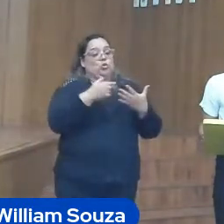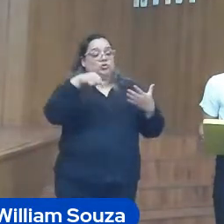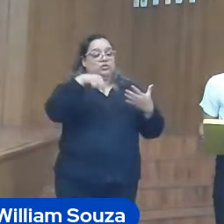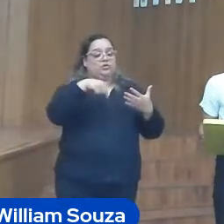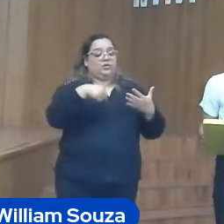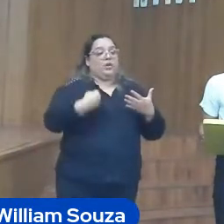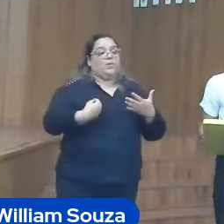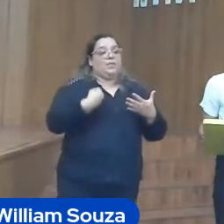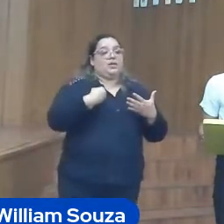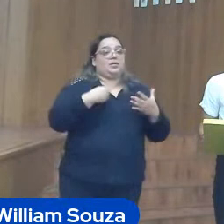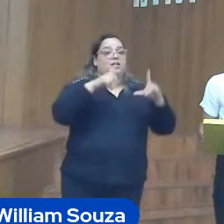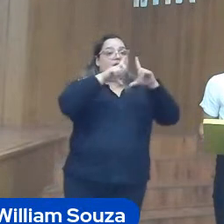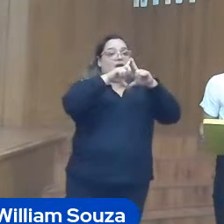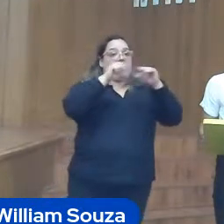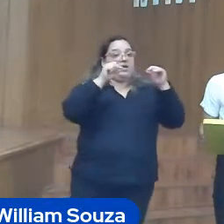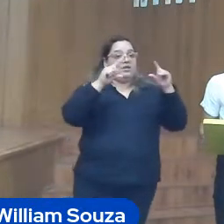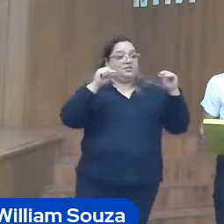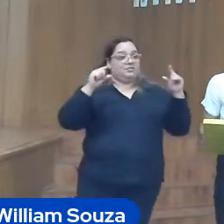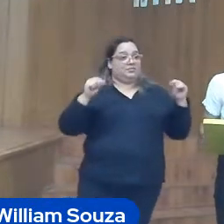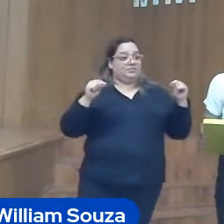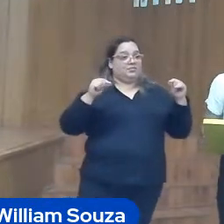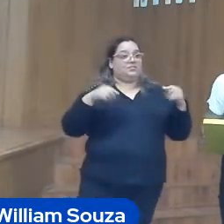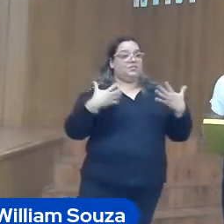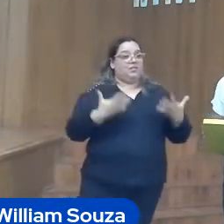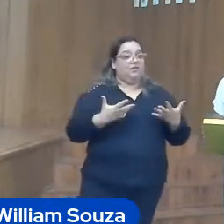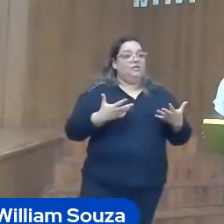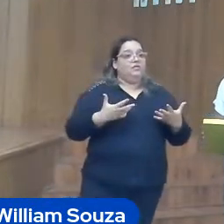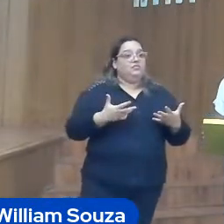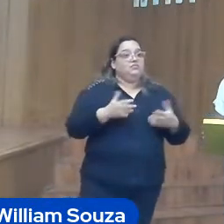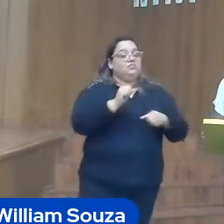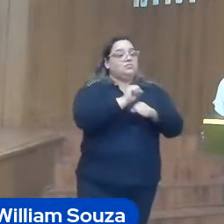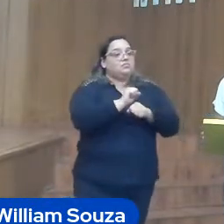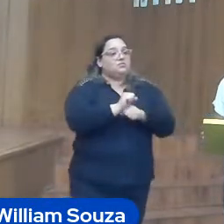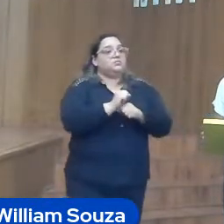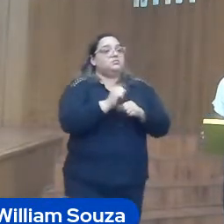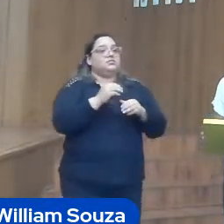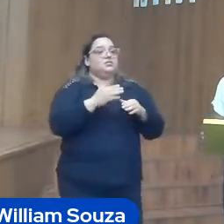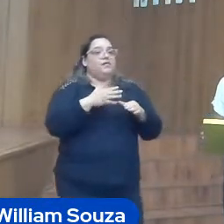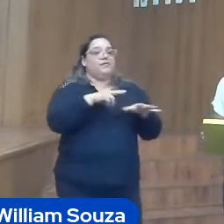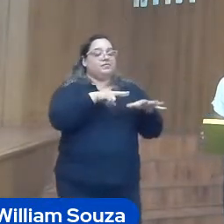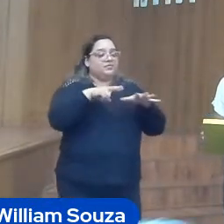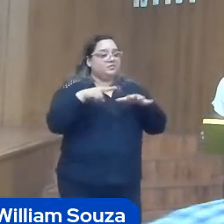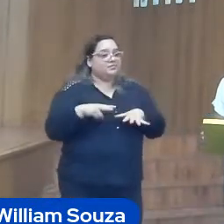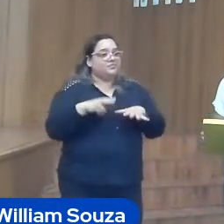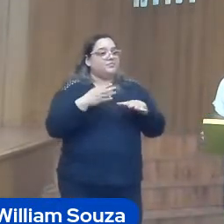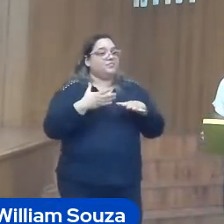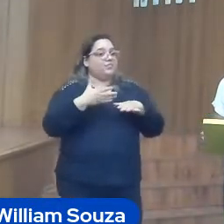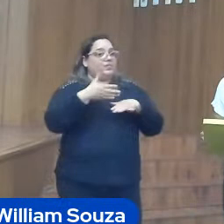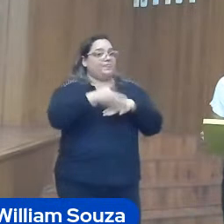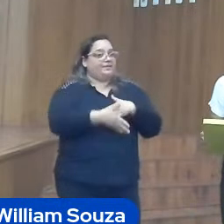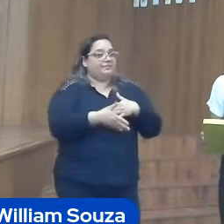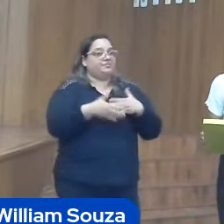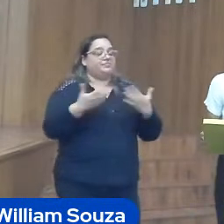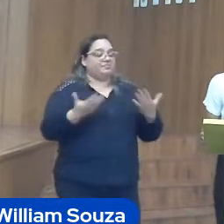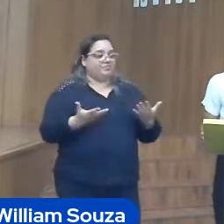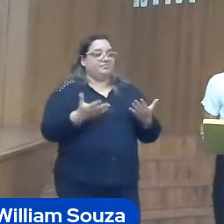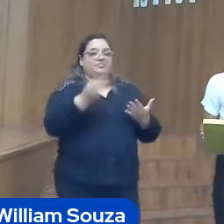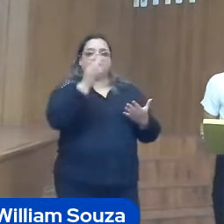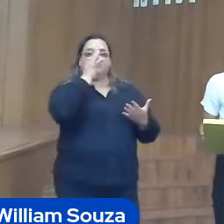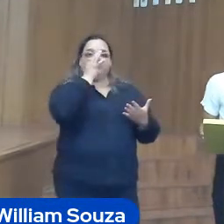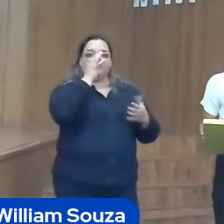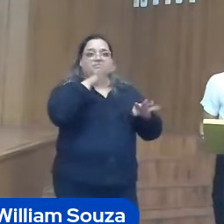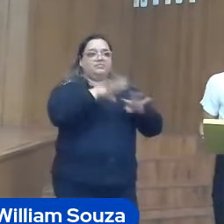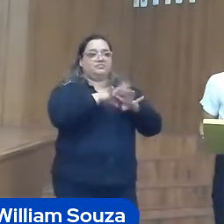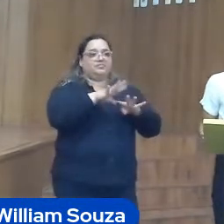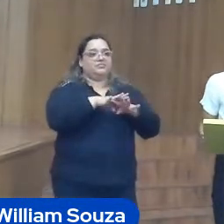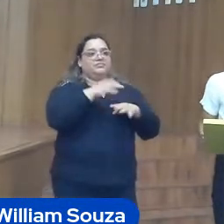eu ainda espero essa semana participar das atividades, de algumas atividades do Encontro Cajazeirense de Matemática e levar